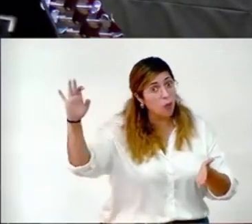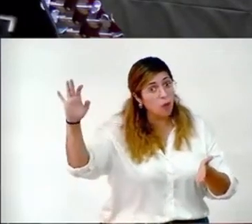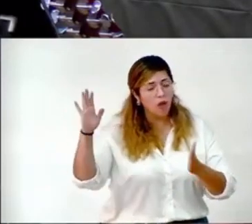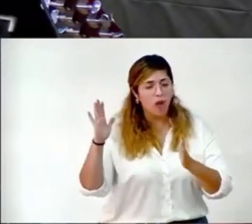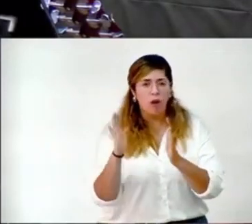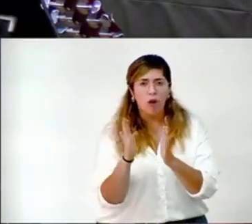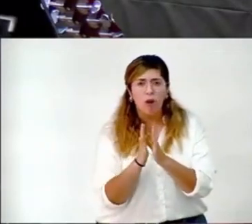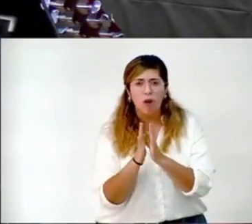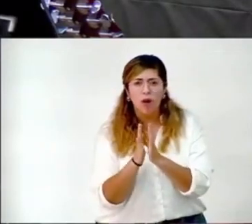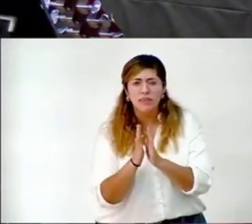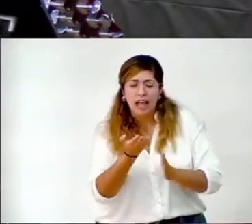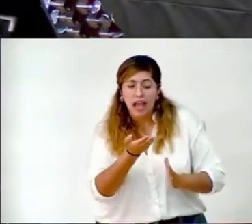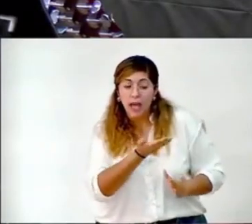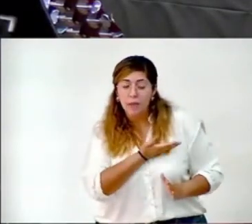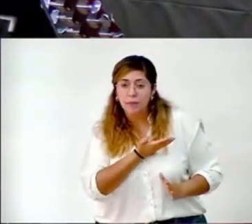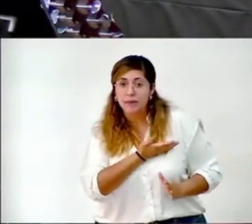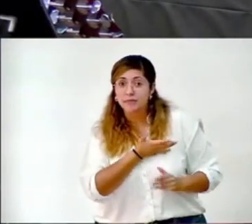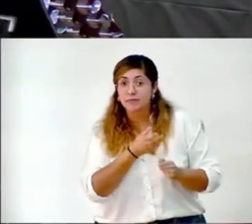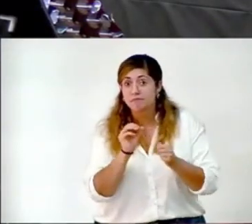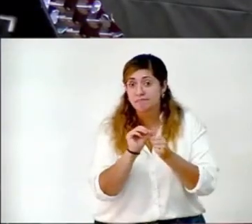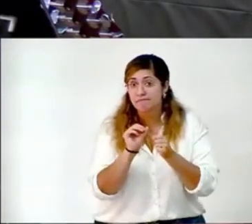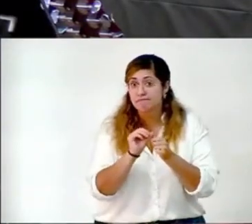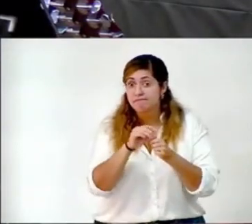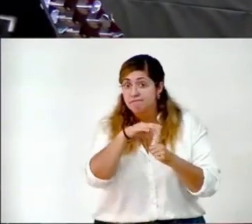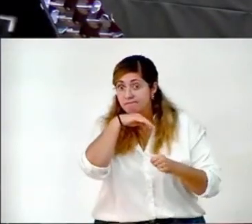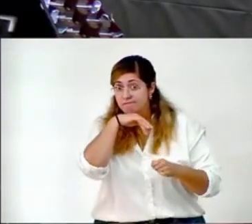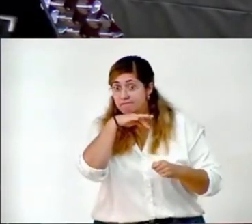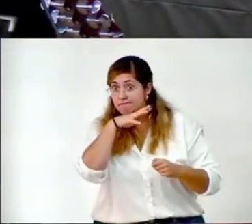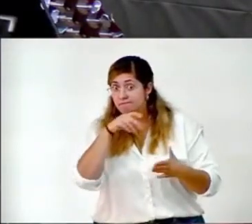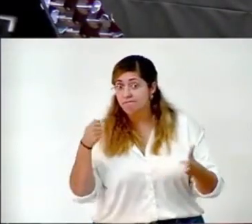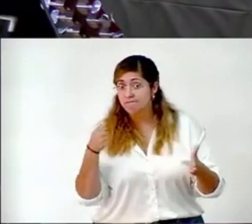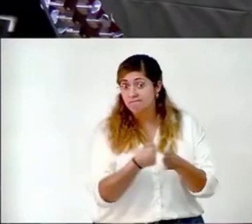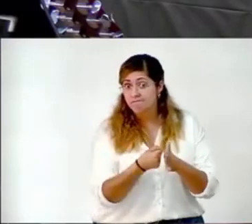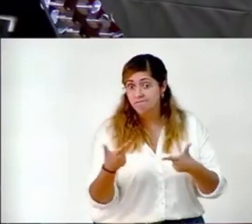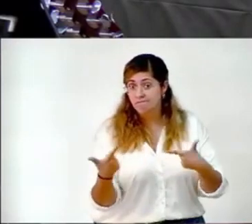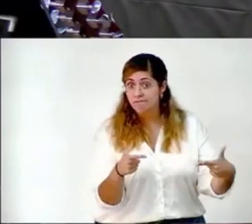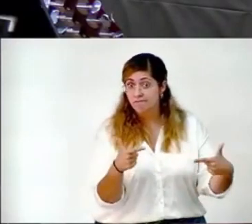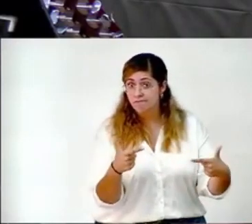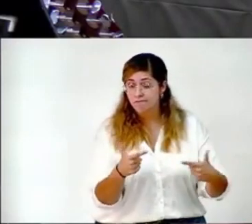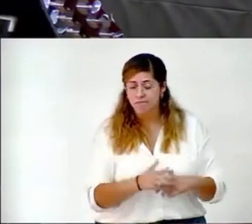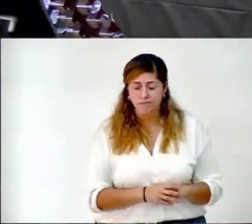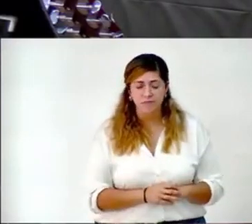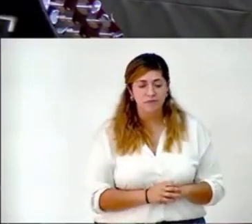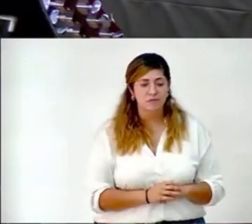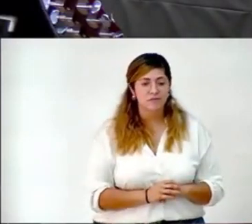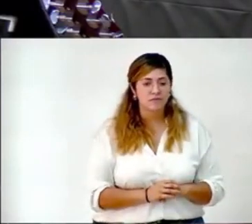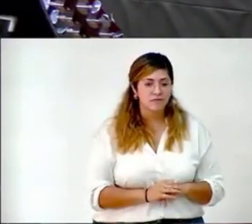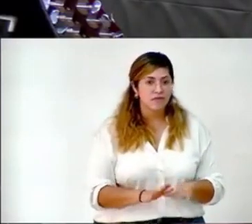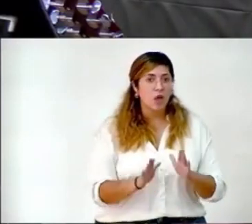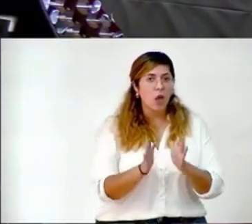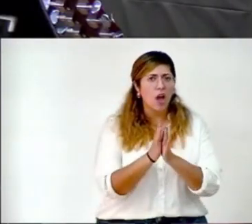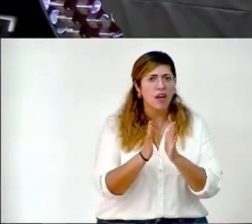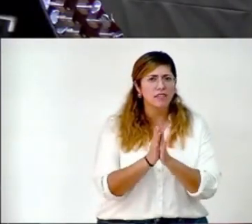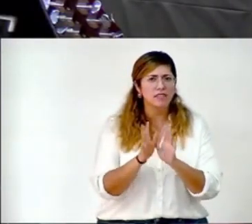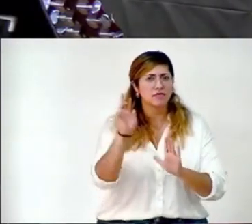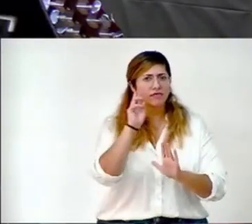esse coleguinha que te fez o mal. Ore para que ele